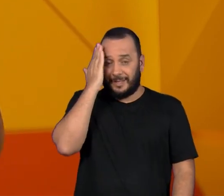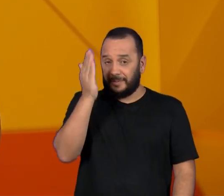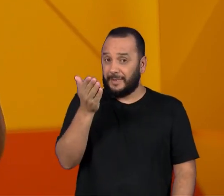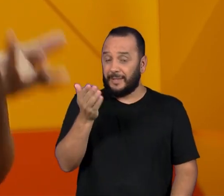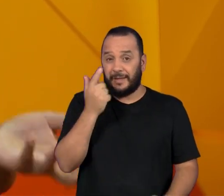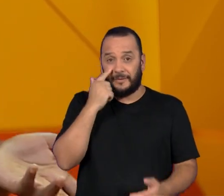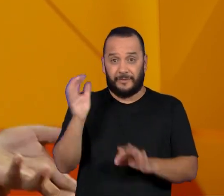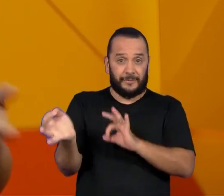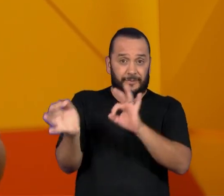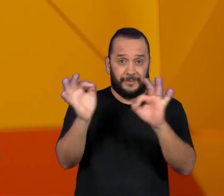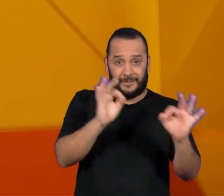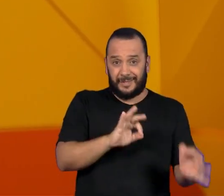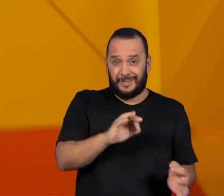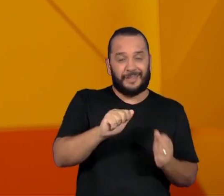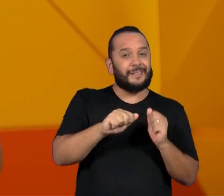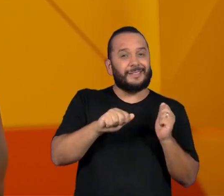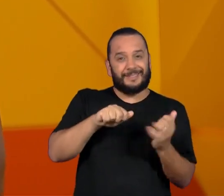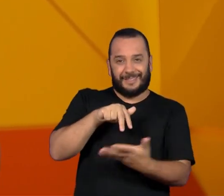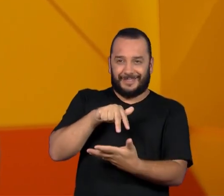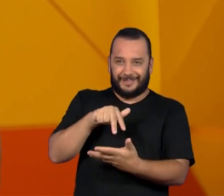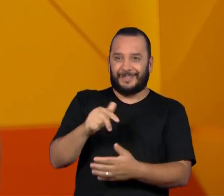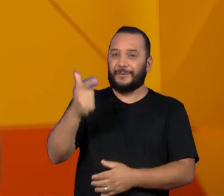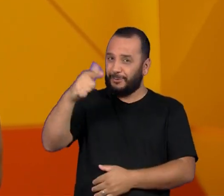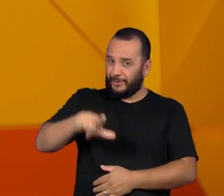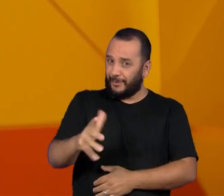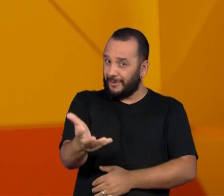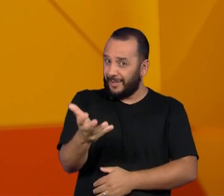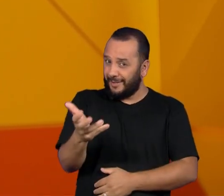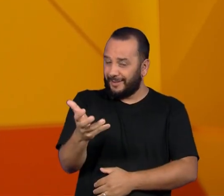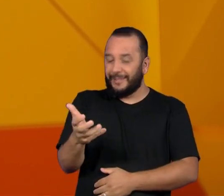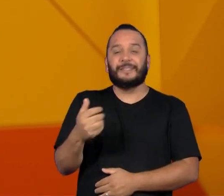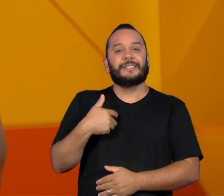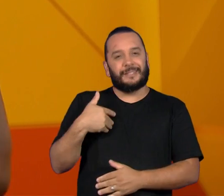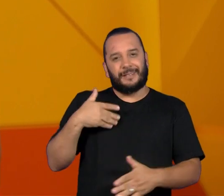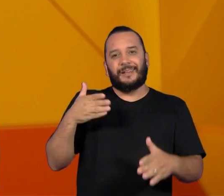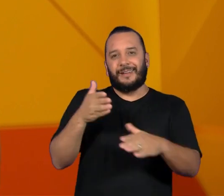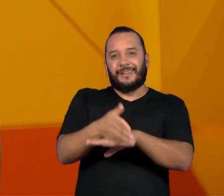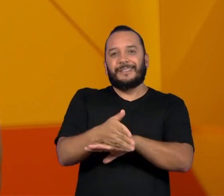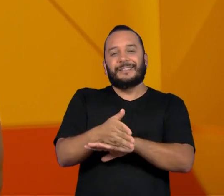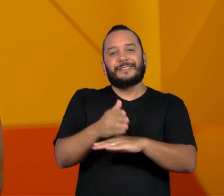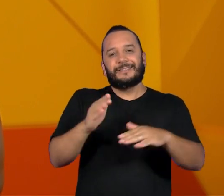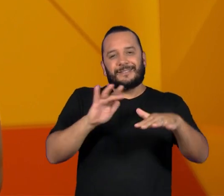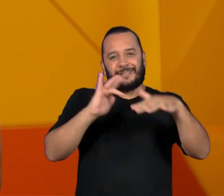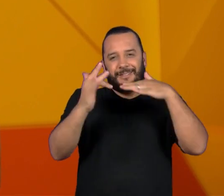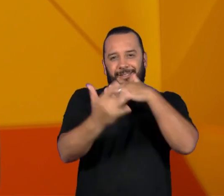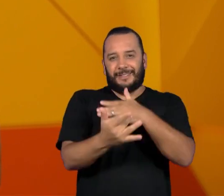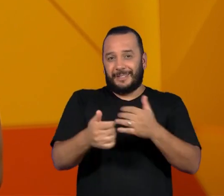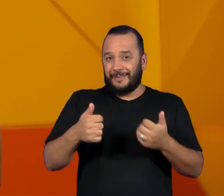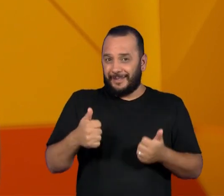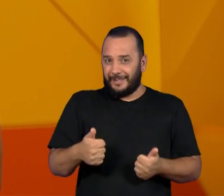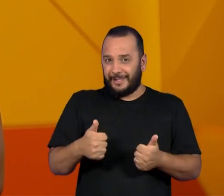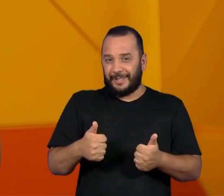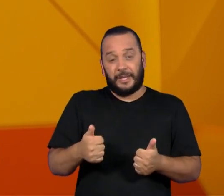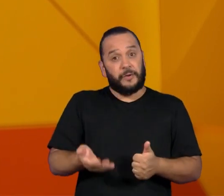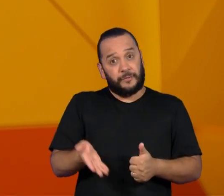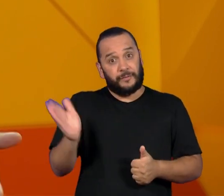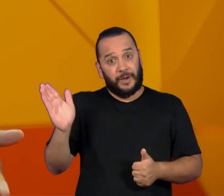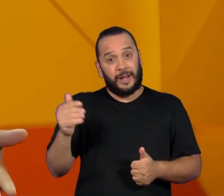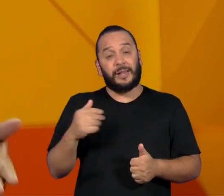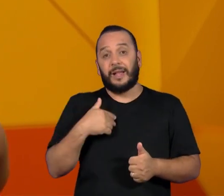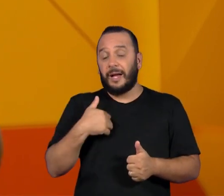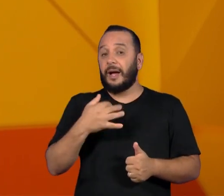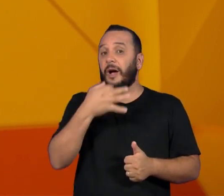para rever e ver o nosso programa, é só entrar nas nossas redes sociais. Vai lá, deixa a